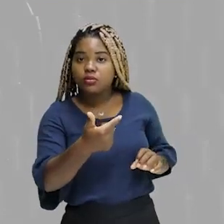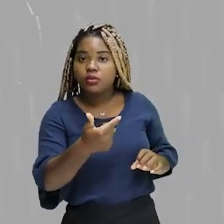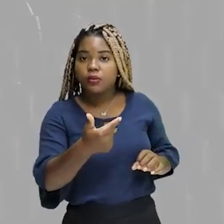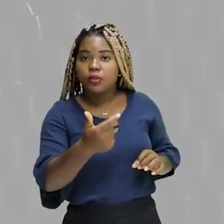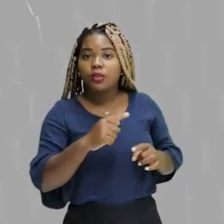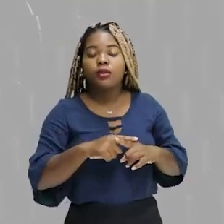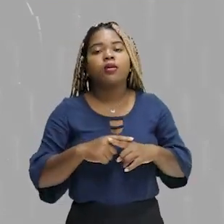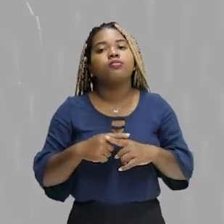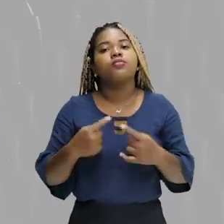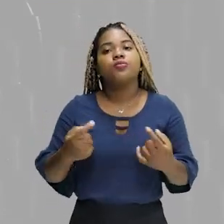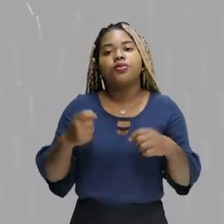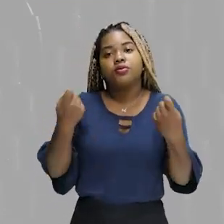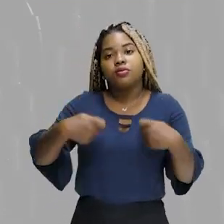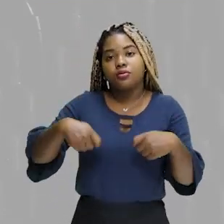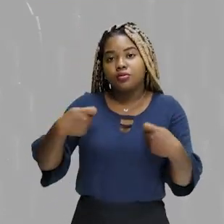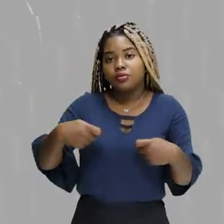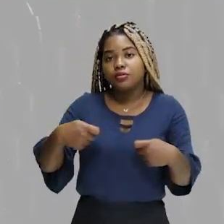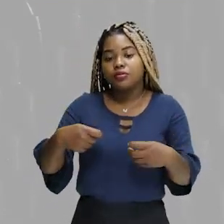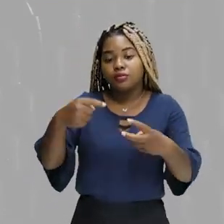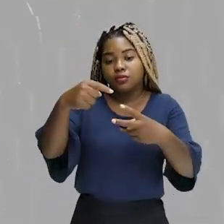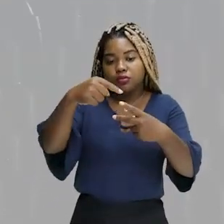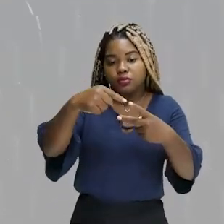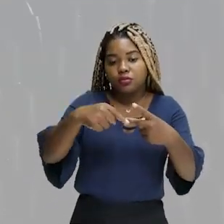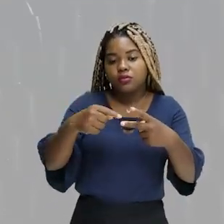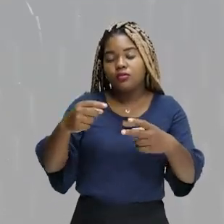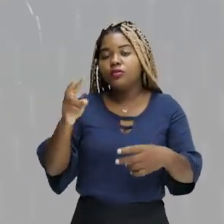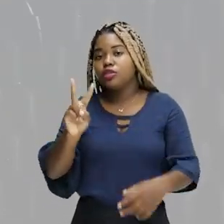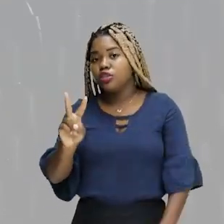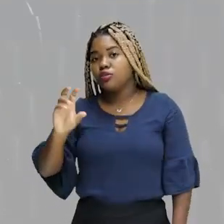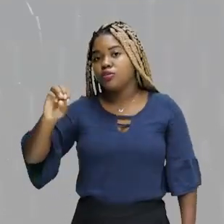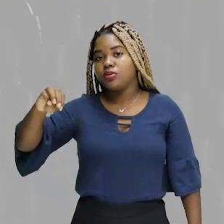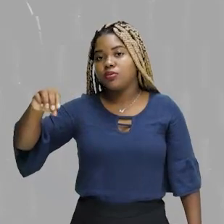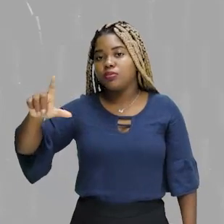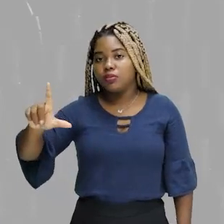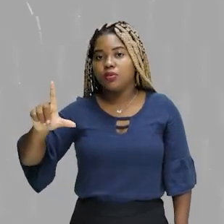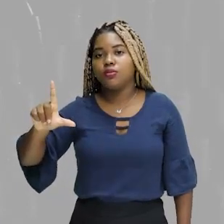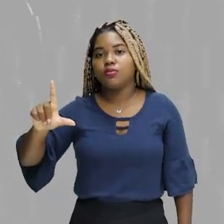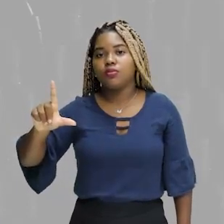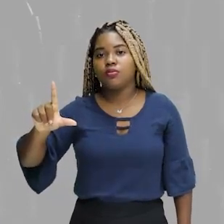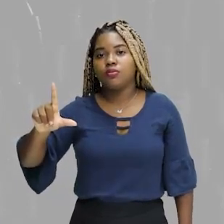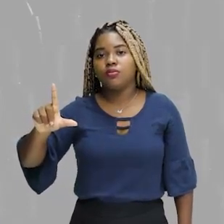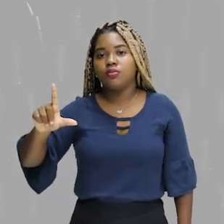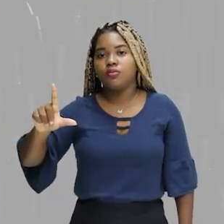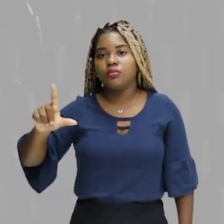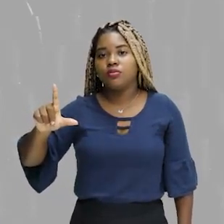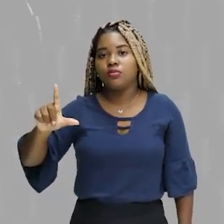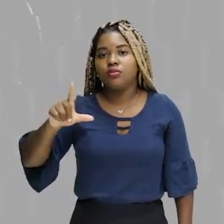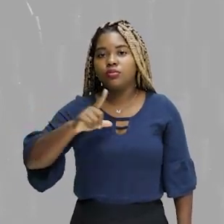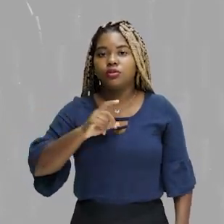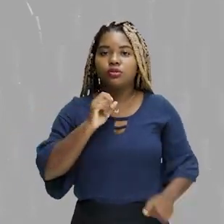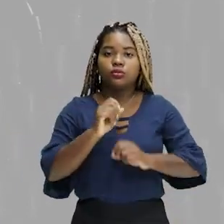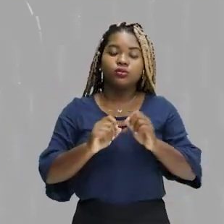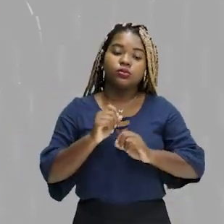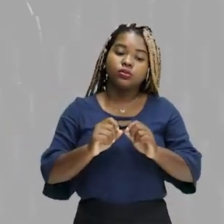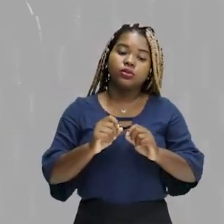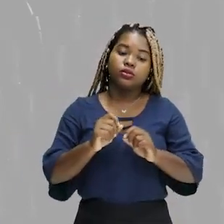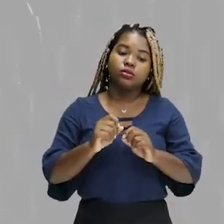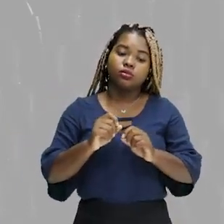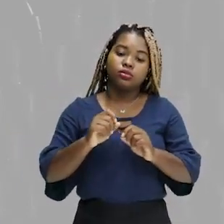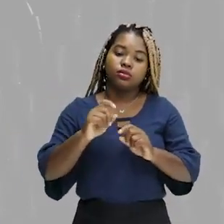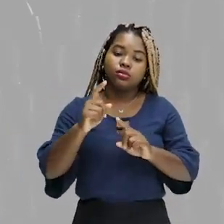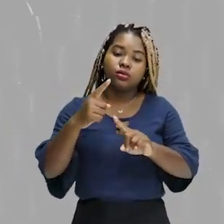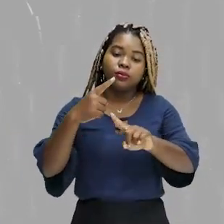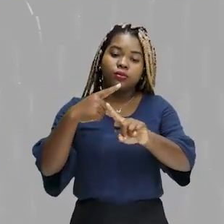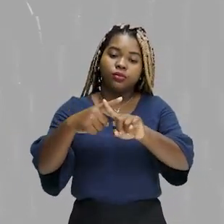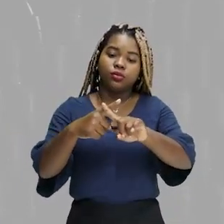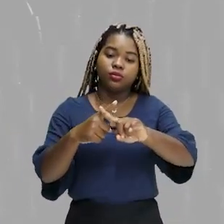a gente precisaria de 2 mols, então, além de manter a equação 2, eu teria que multiplicar por 2